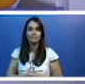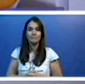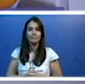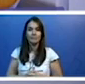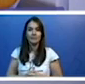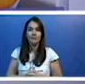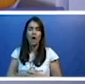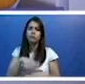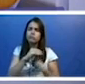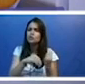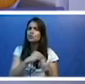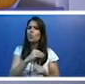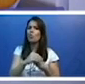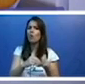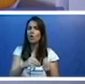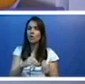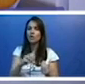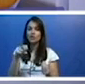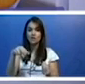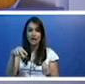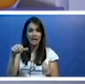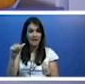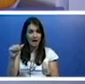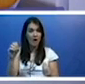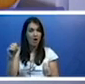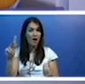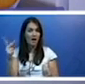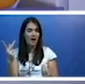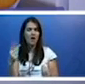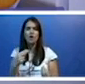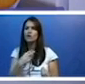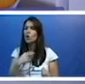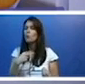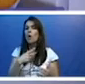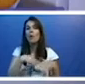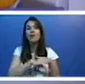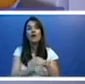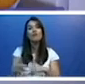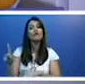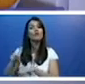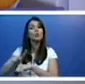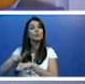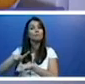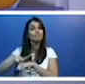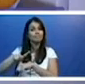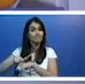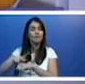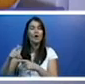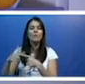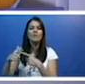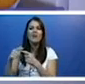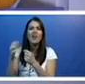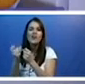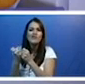soluções concentradas de hidróxido de sódio não devem ser guardadas em frascos de vidro, porque